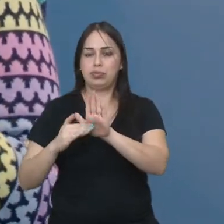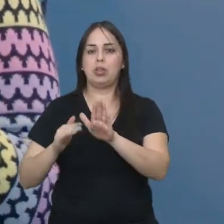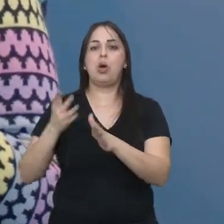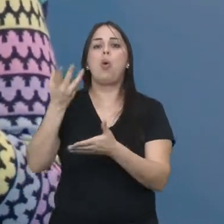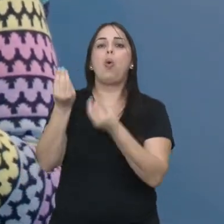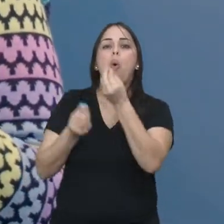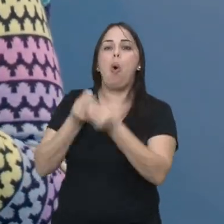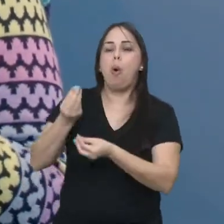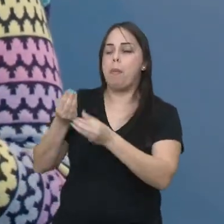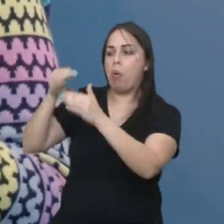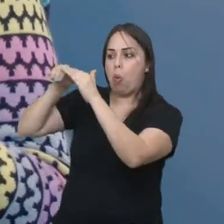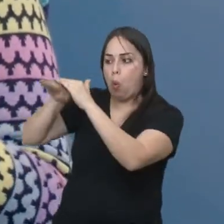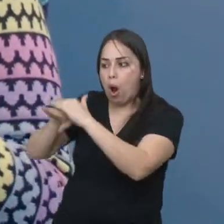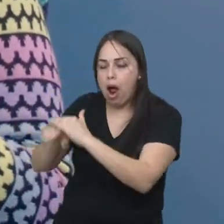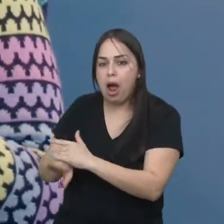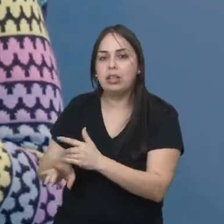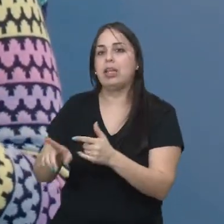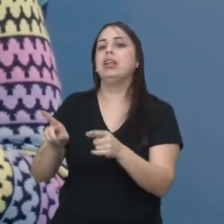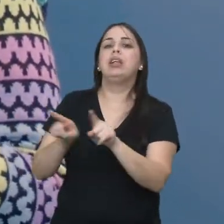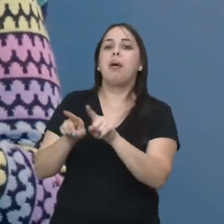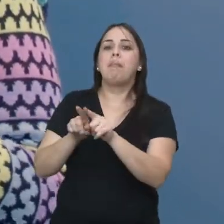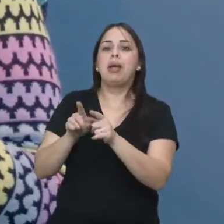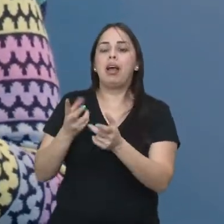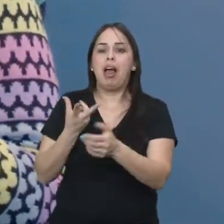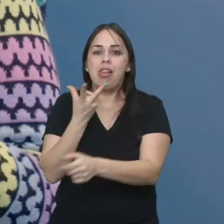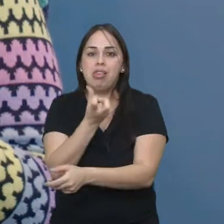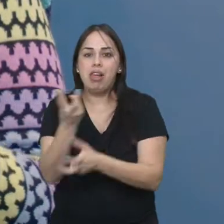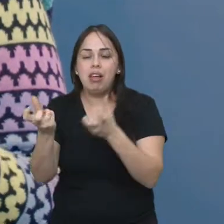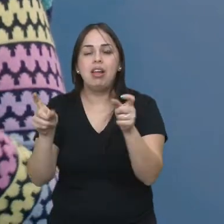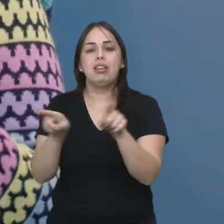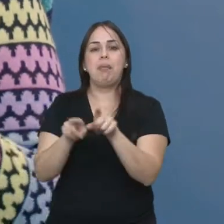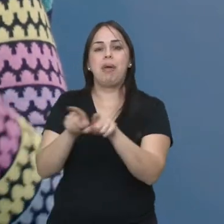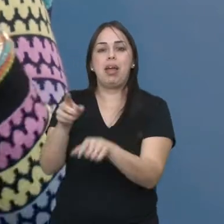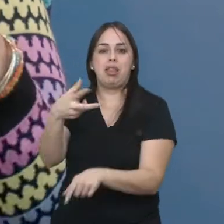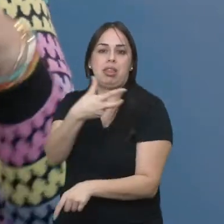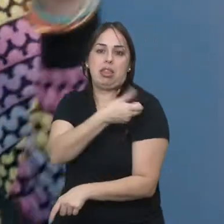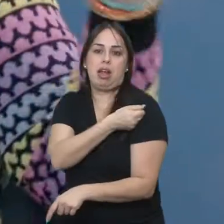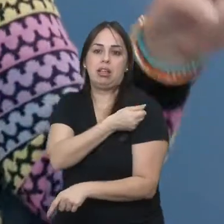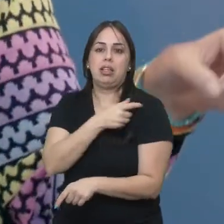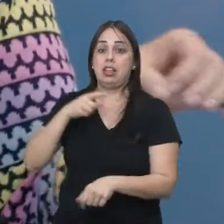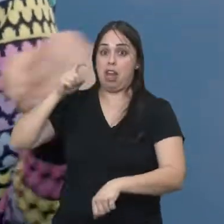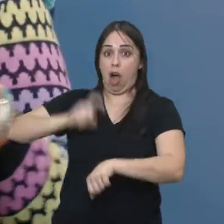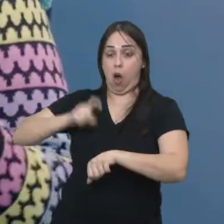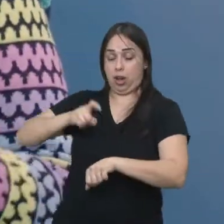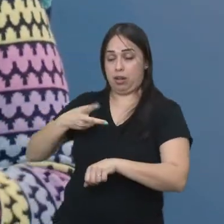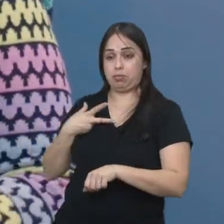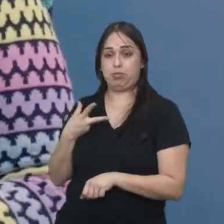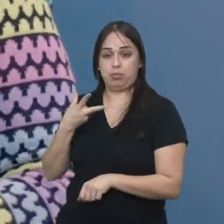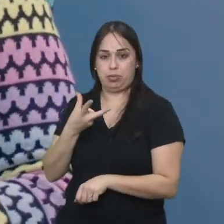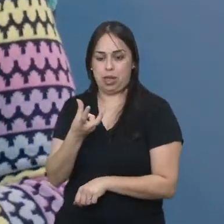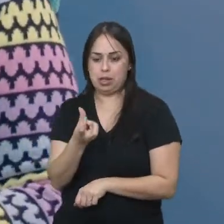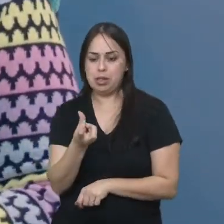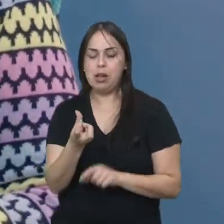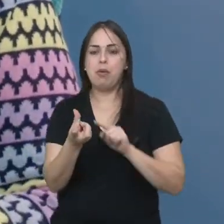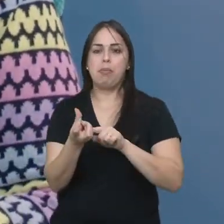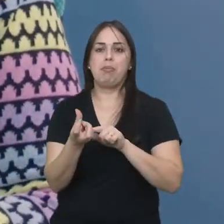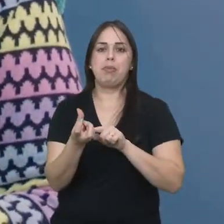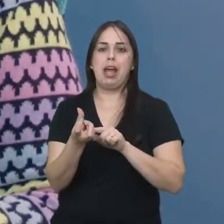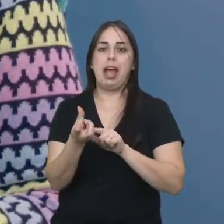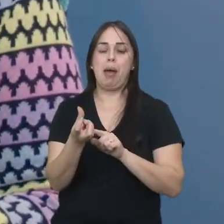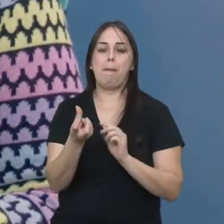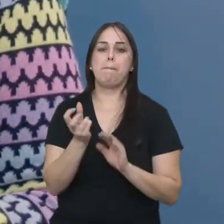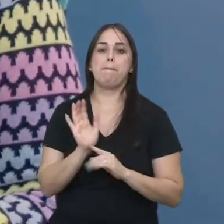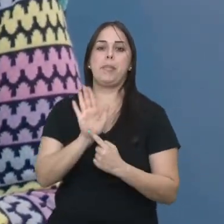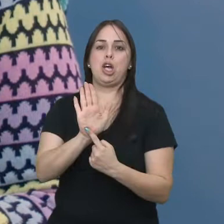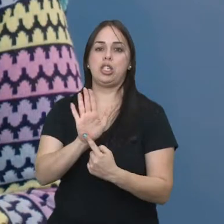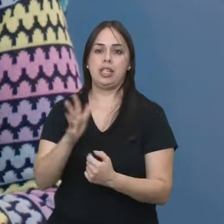frio. Armazenamento, distribuição, logística, treinamento, até para que na hora que eu for aplicar essa vacina, que o meu gesto vacinal